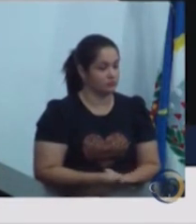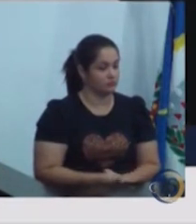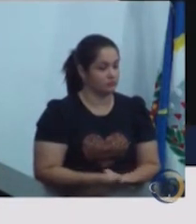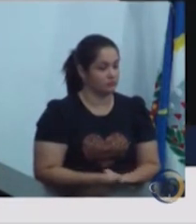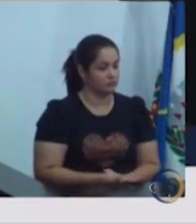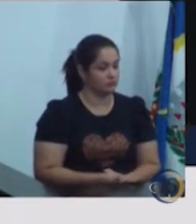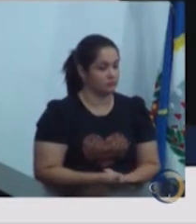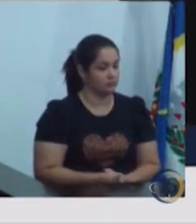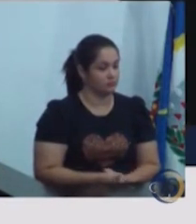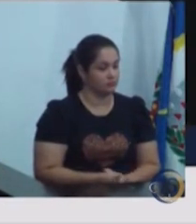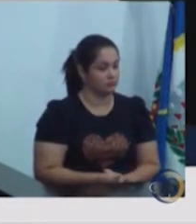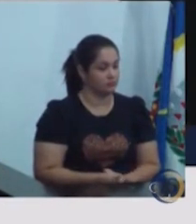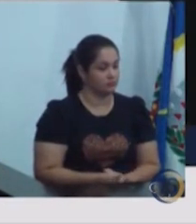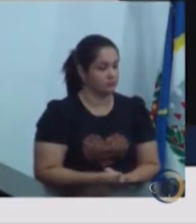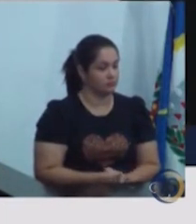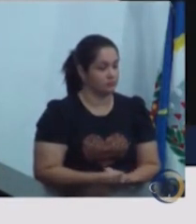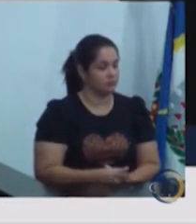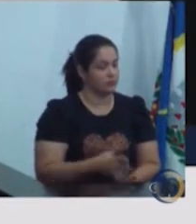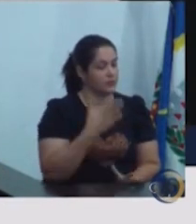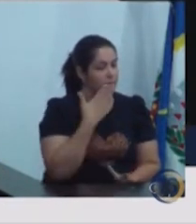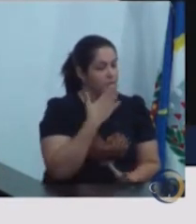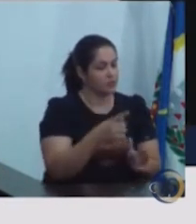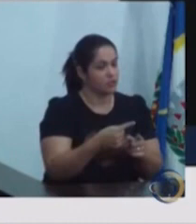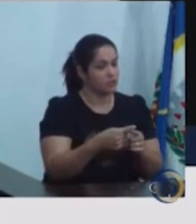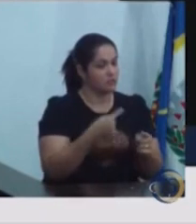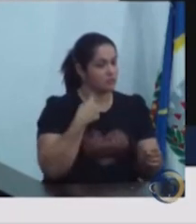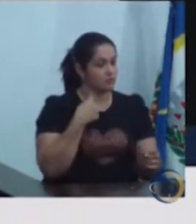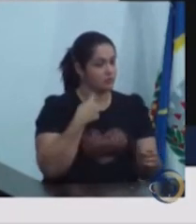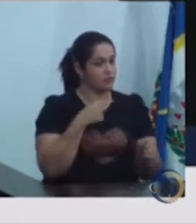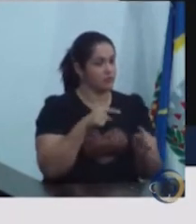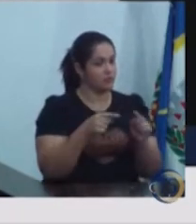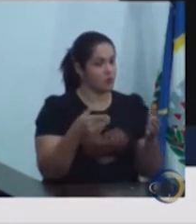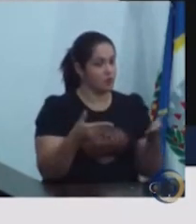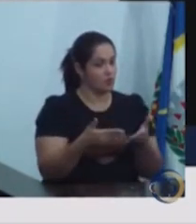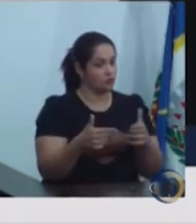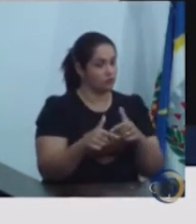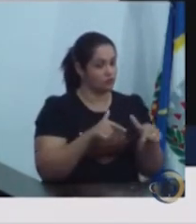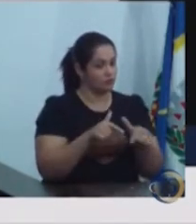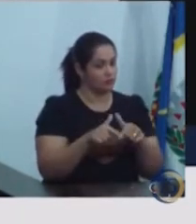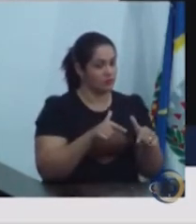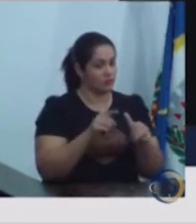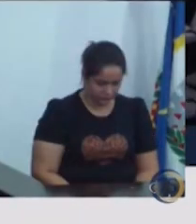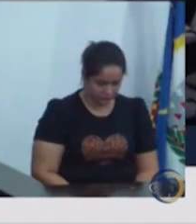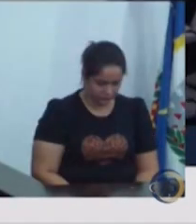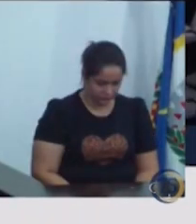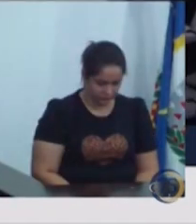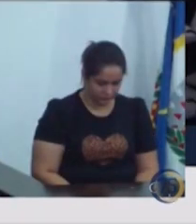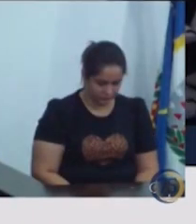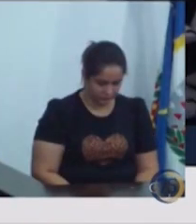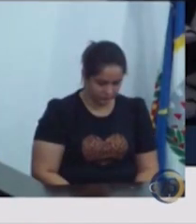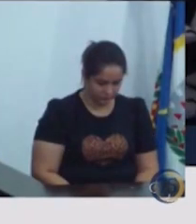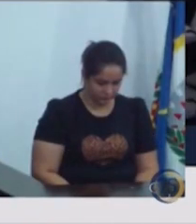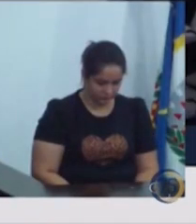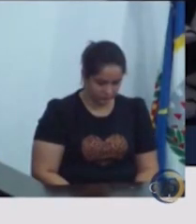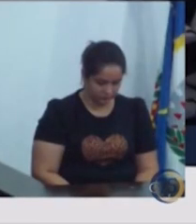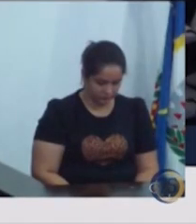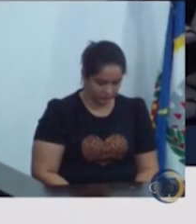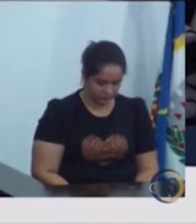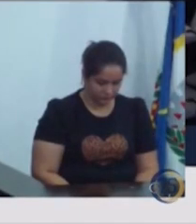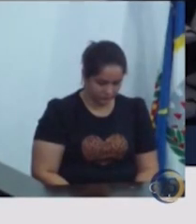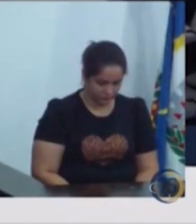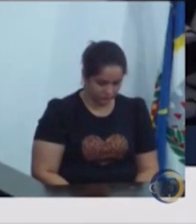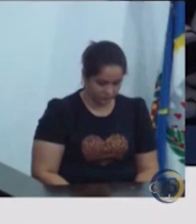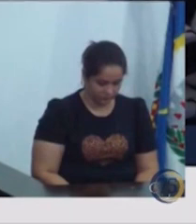lá trabalhando, colocando esses postes e brevemente o asfalto naquela via. A sessão também foi marcada